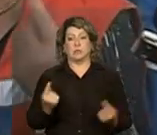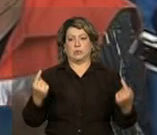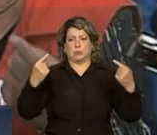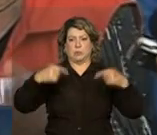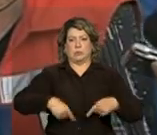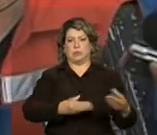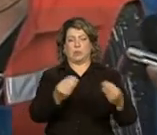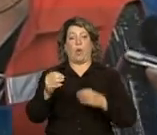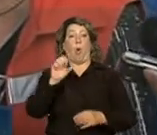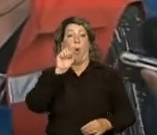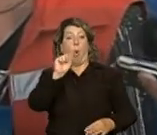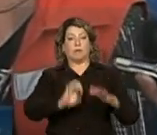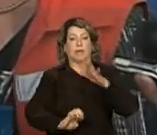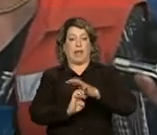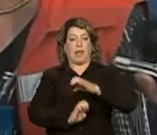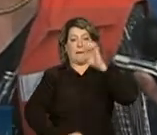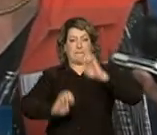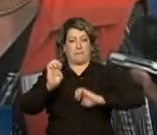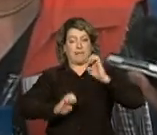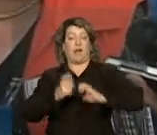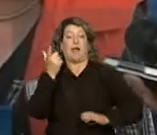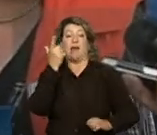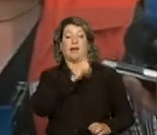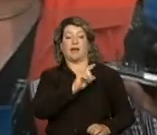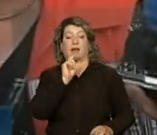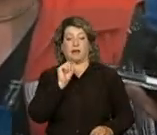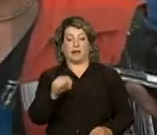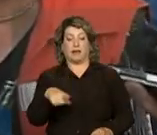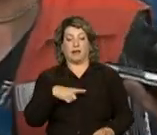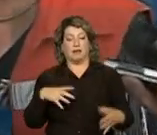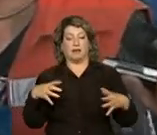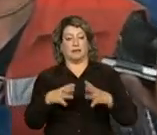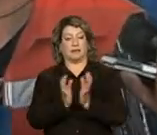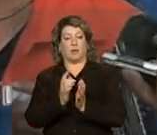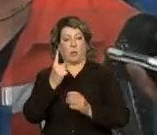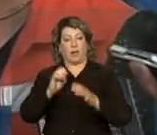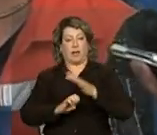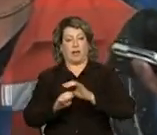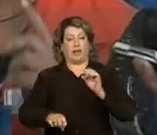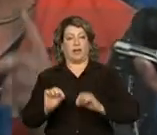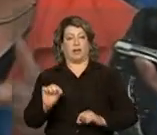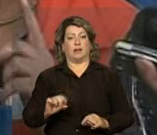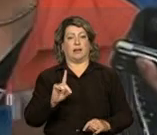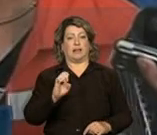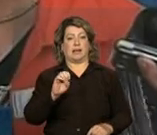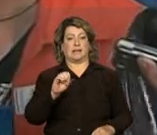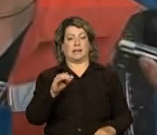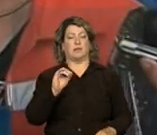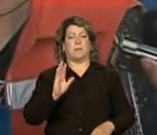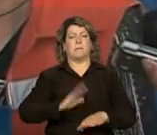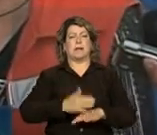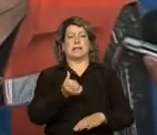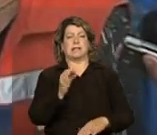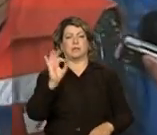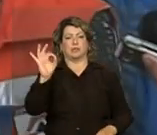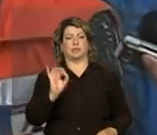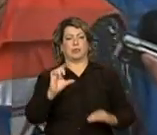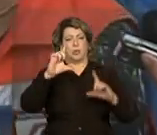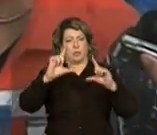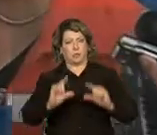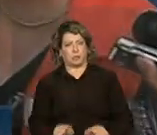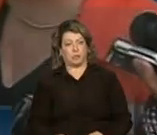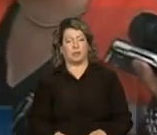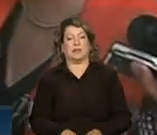concorrentes, foram 8 empresas. Ganhou a Envepar com um deságio de mais de 60% e